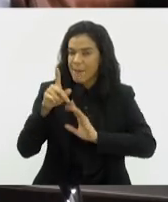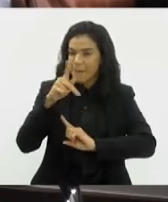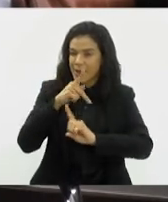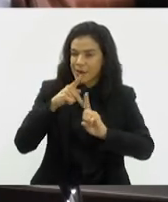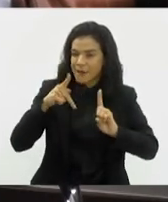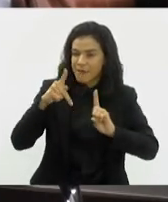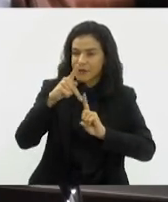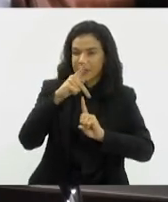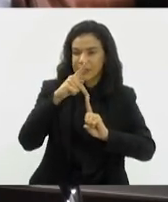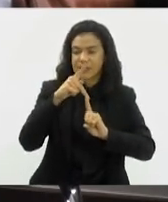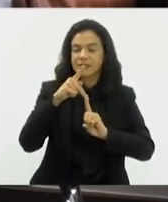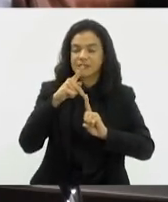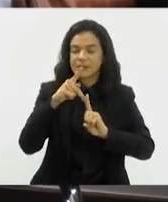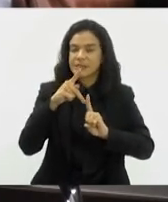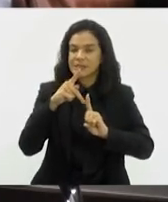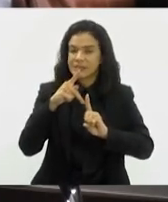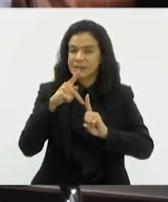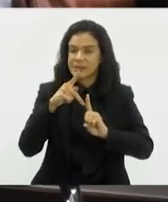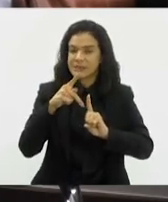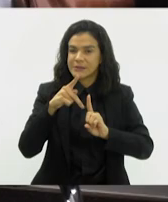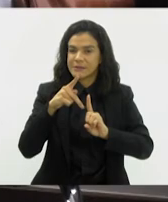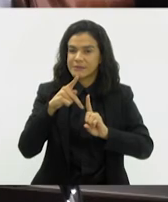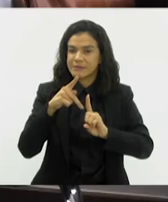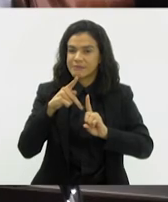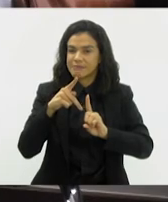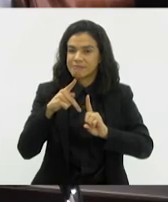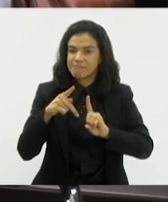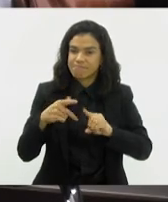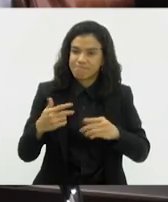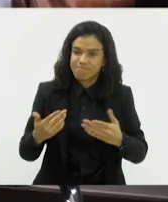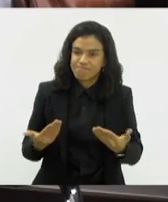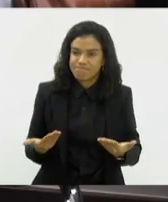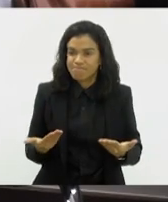é legislação sobre previdência social como um todo.